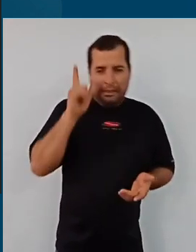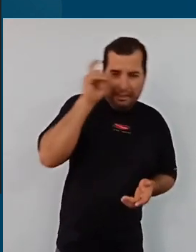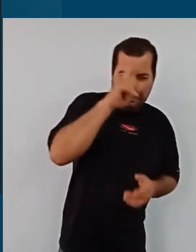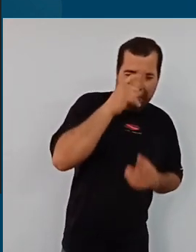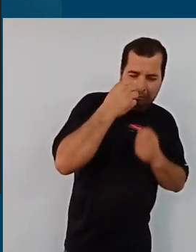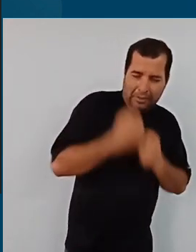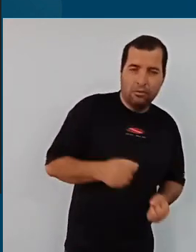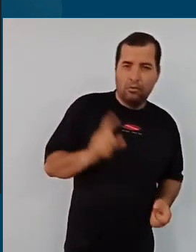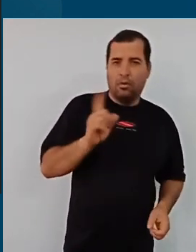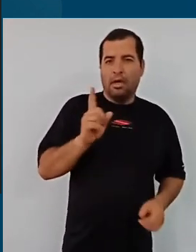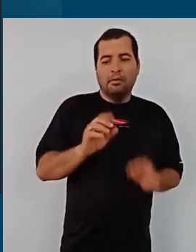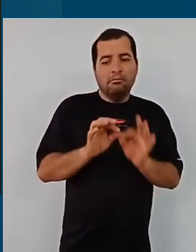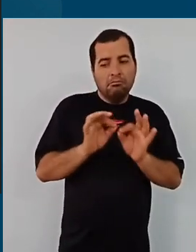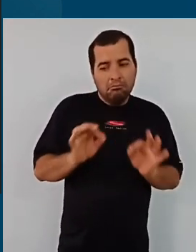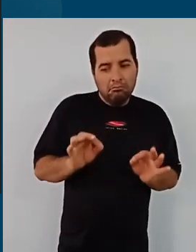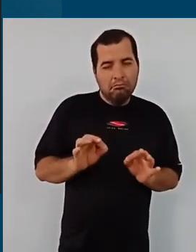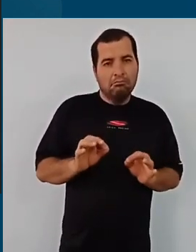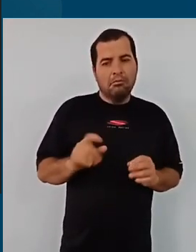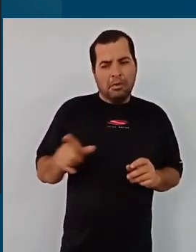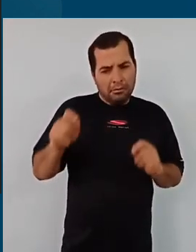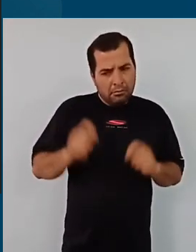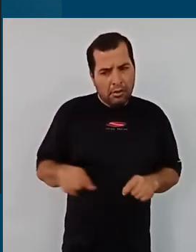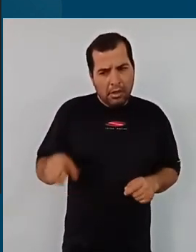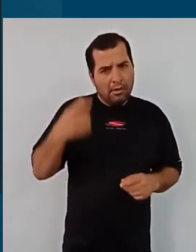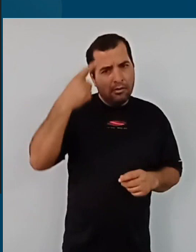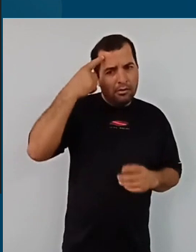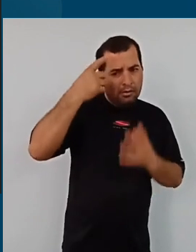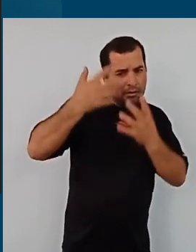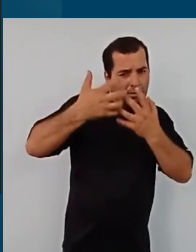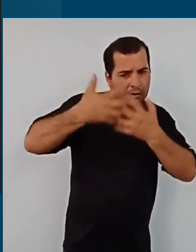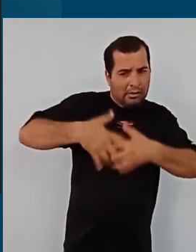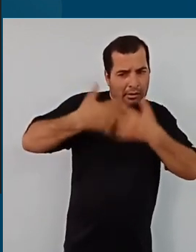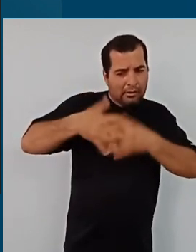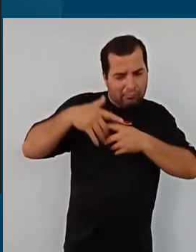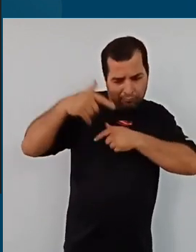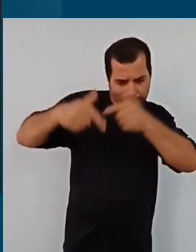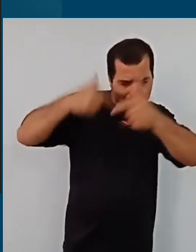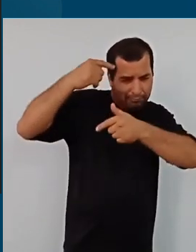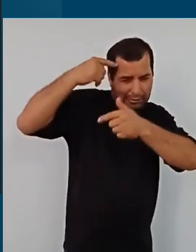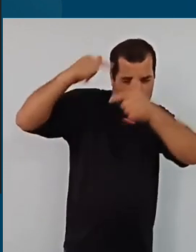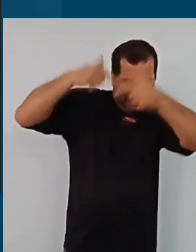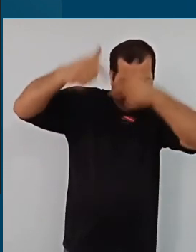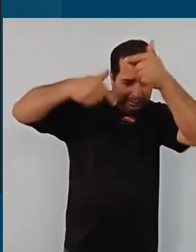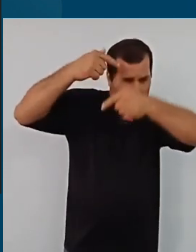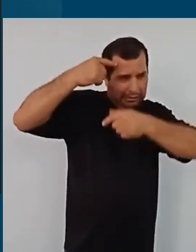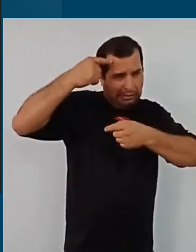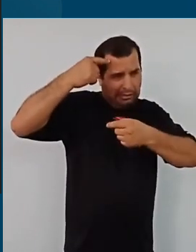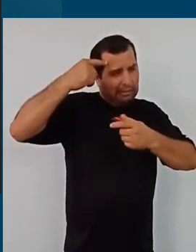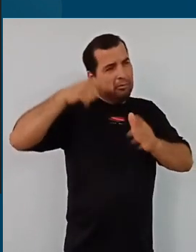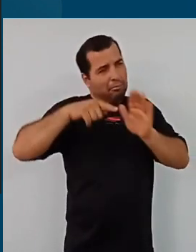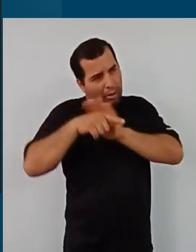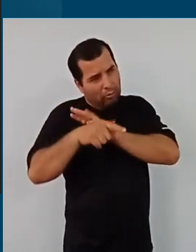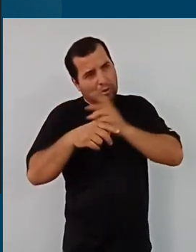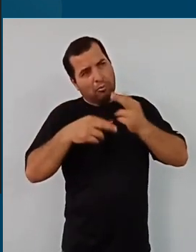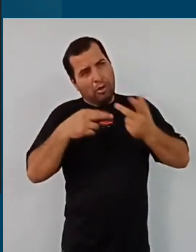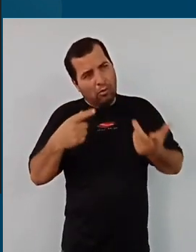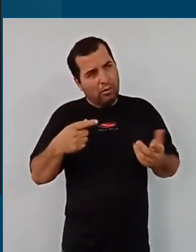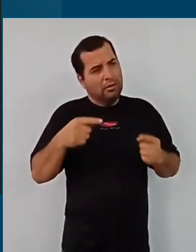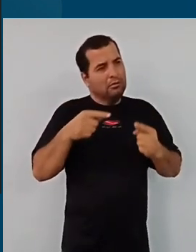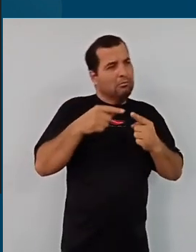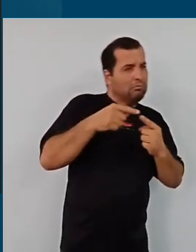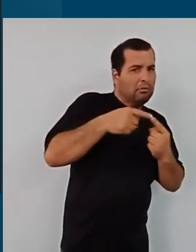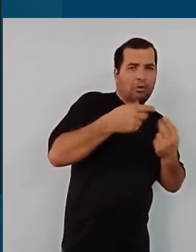difícil. É complexa no sentido de exigir que esse cérebro se faça perguntas, estabeleça